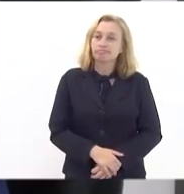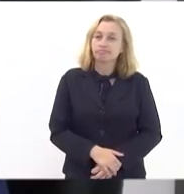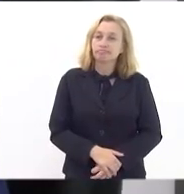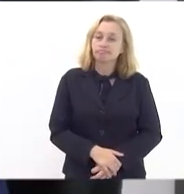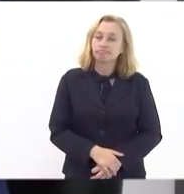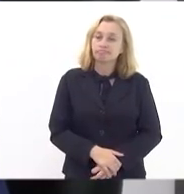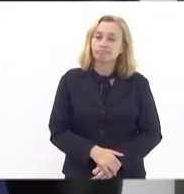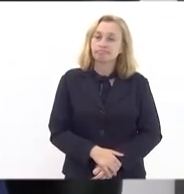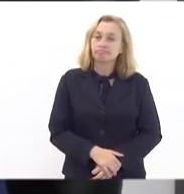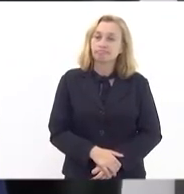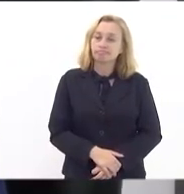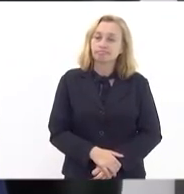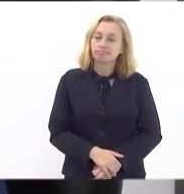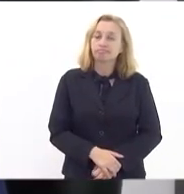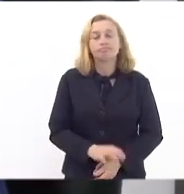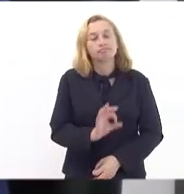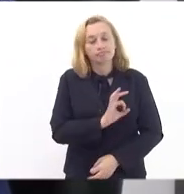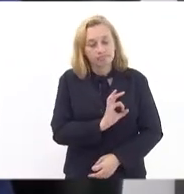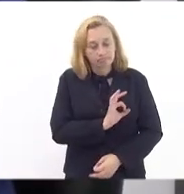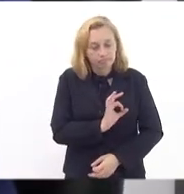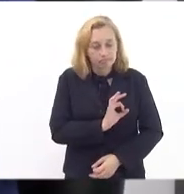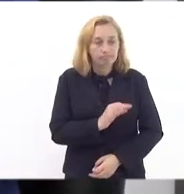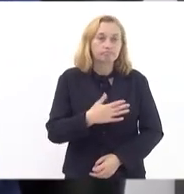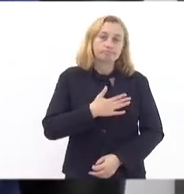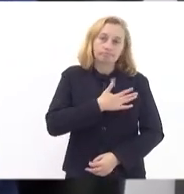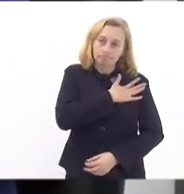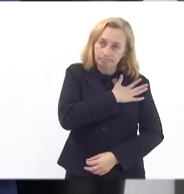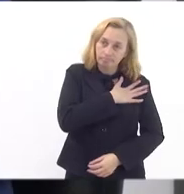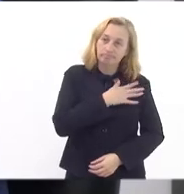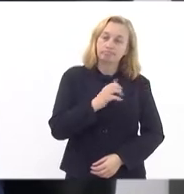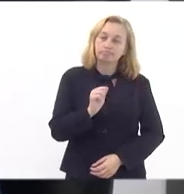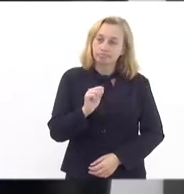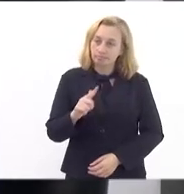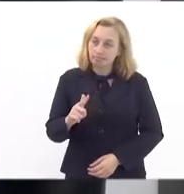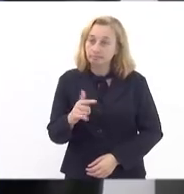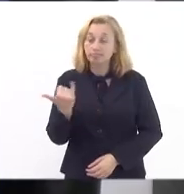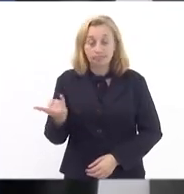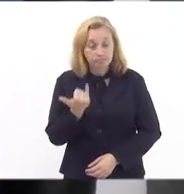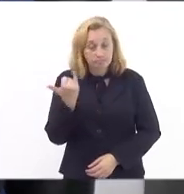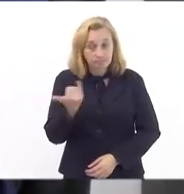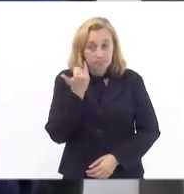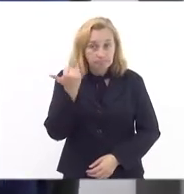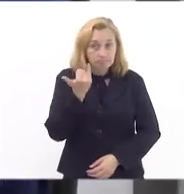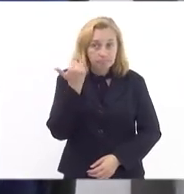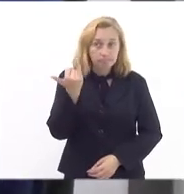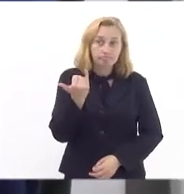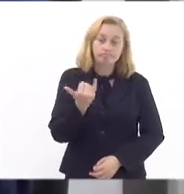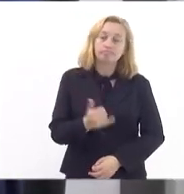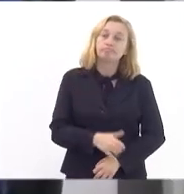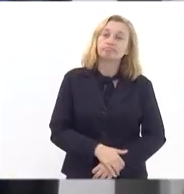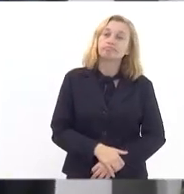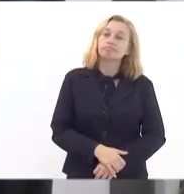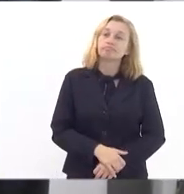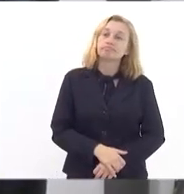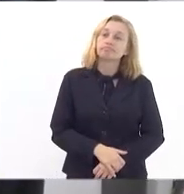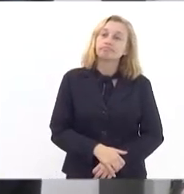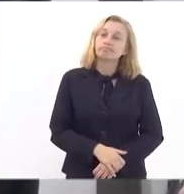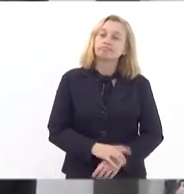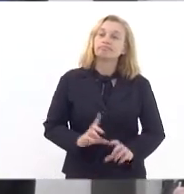que a intervenção da polícia militar é importante a intervenção da Polícia Civil a importante